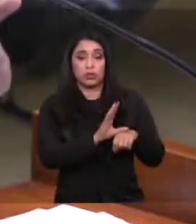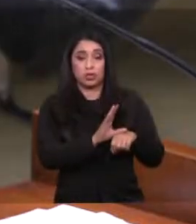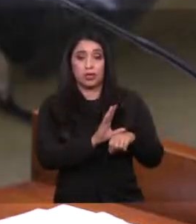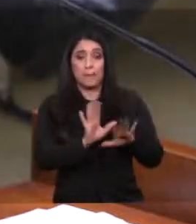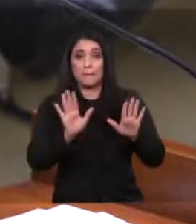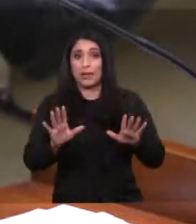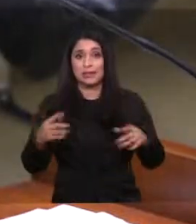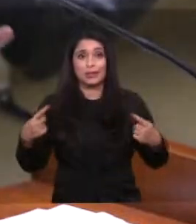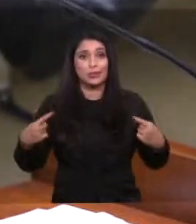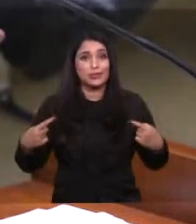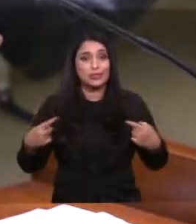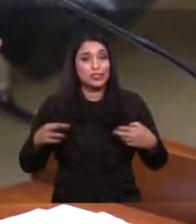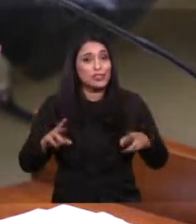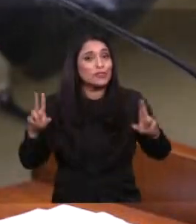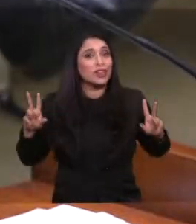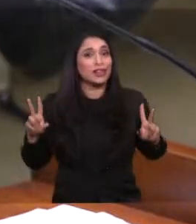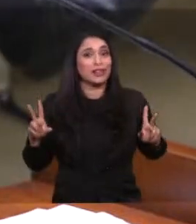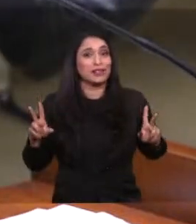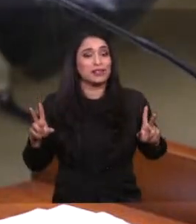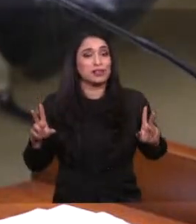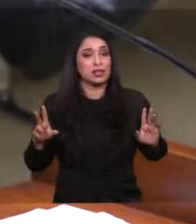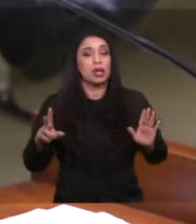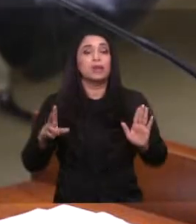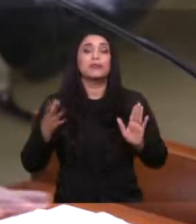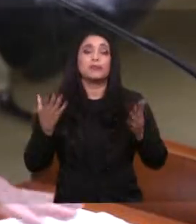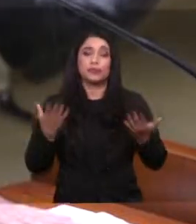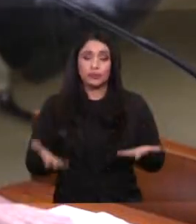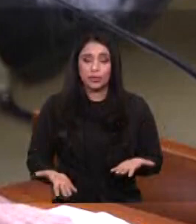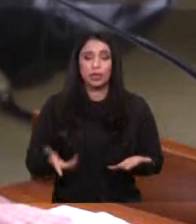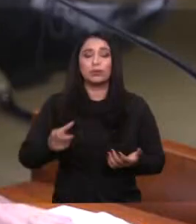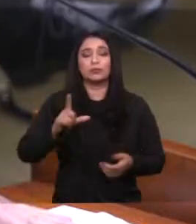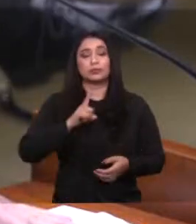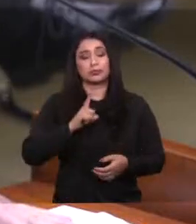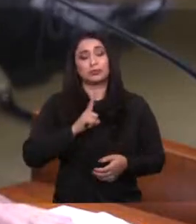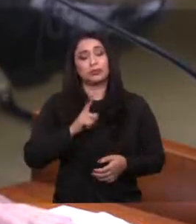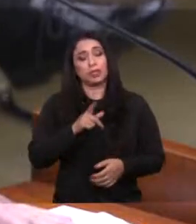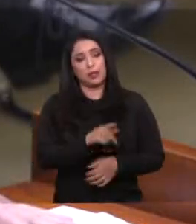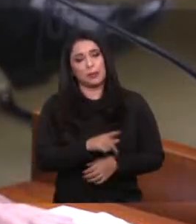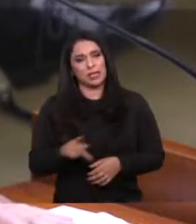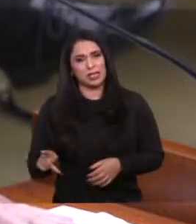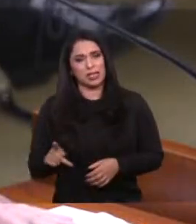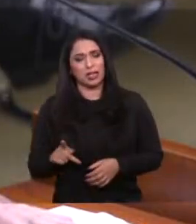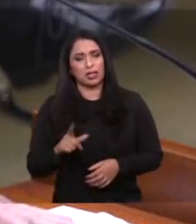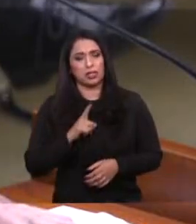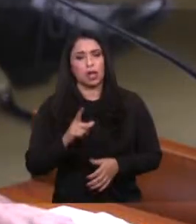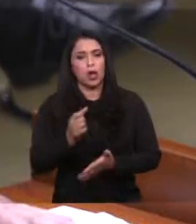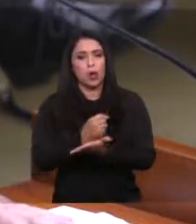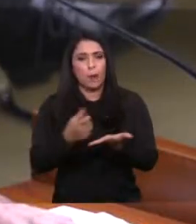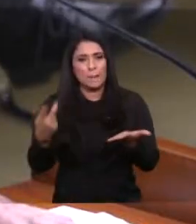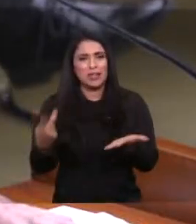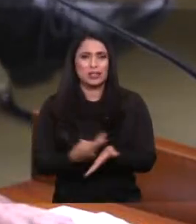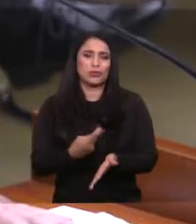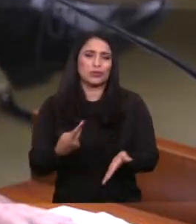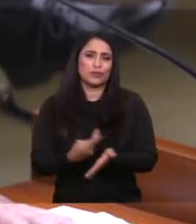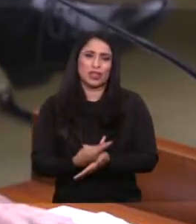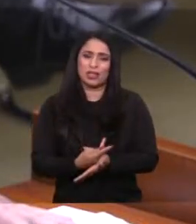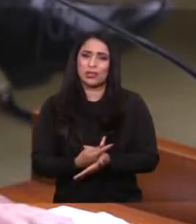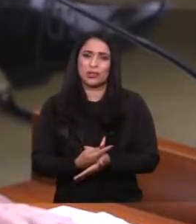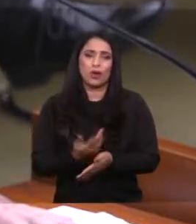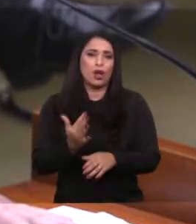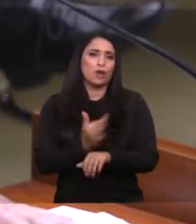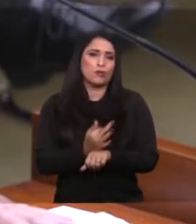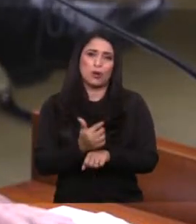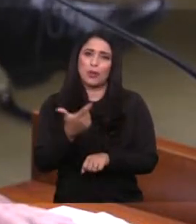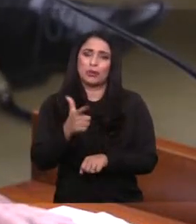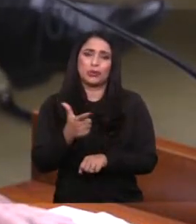são incompatíveis entre si. Concluo, eminente presidente, com base nos vícios formais, não há como manter